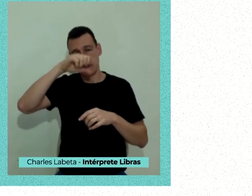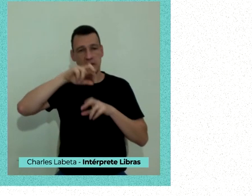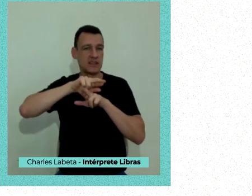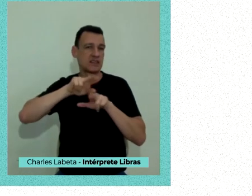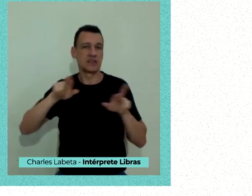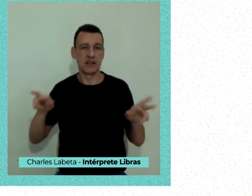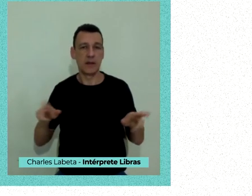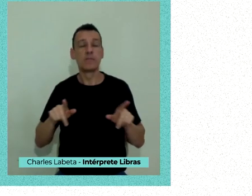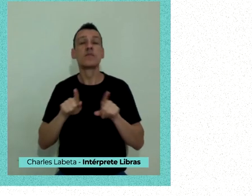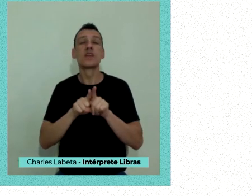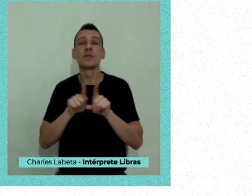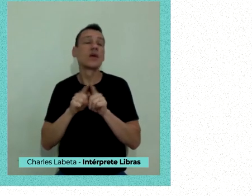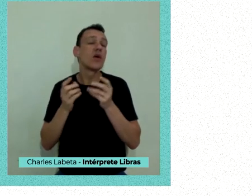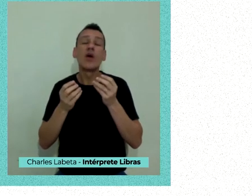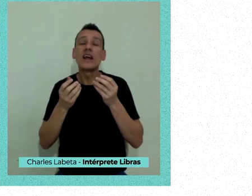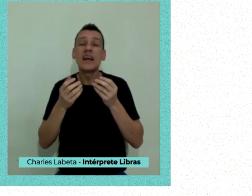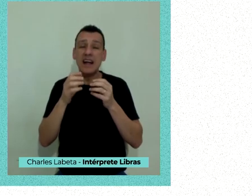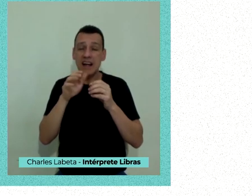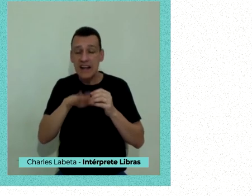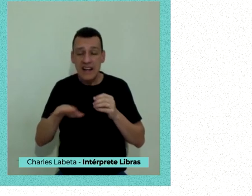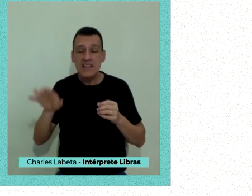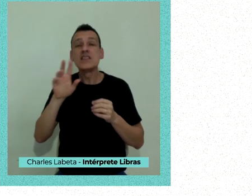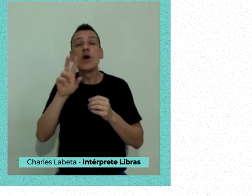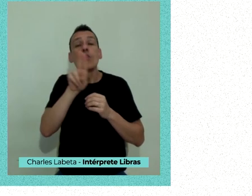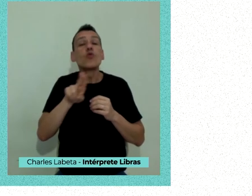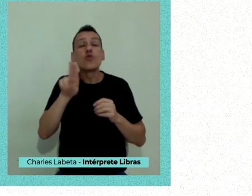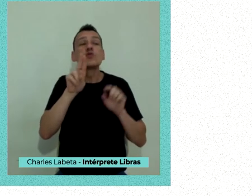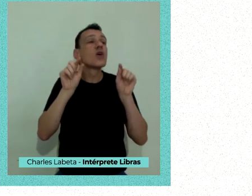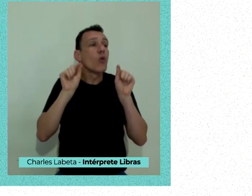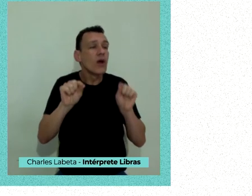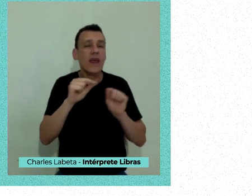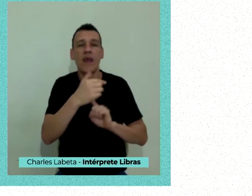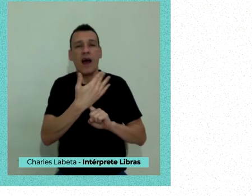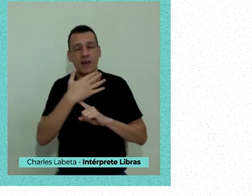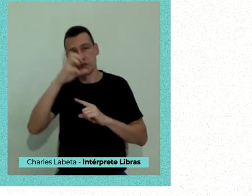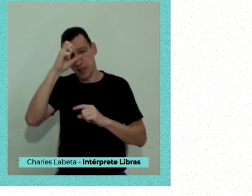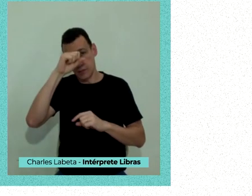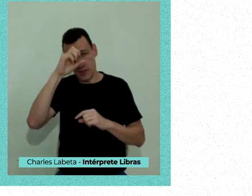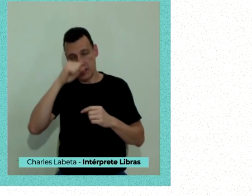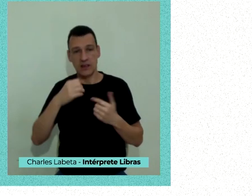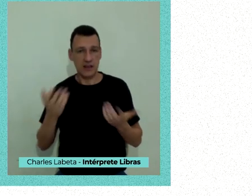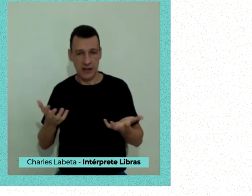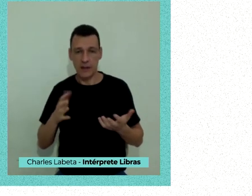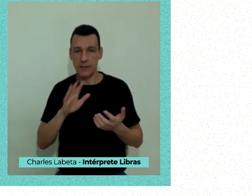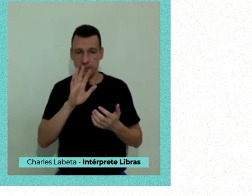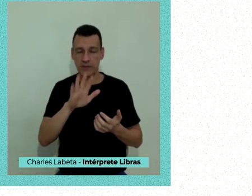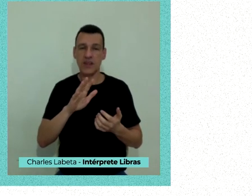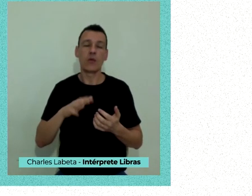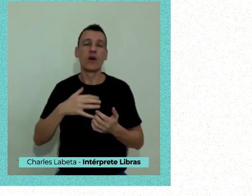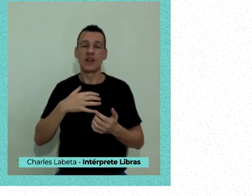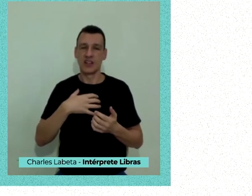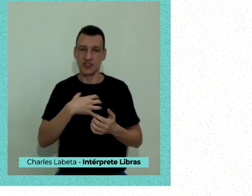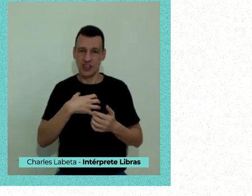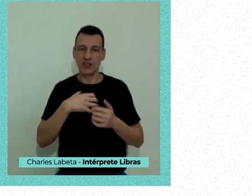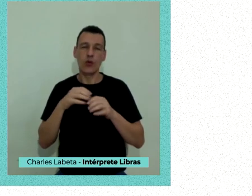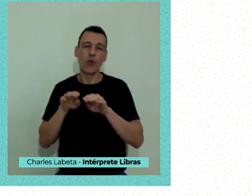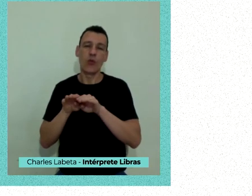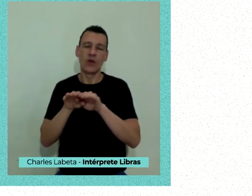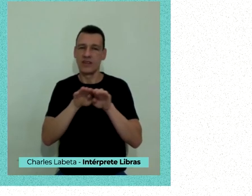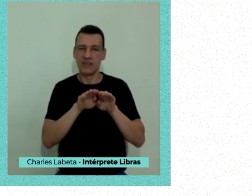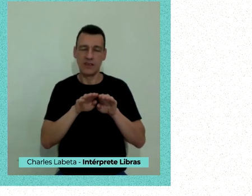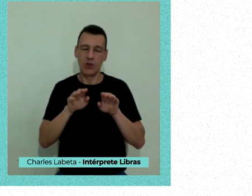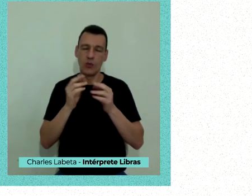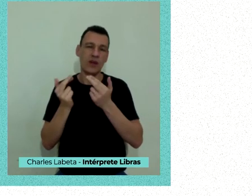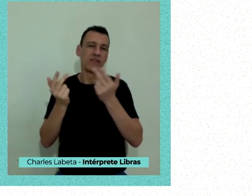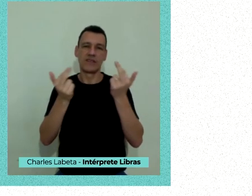na exploração desse conhecimento. O desenho universal, ele permite que o aluno expresse o seu aprendizado de